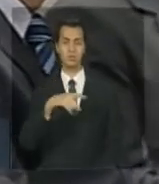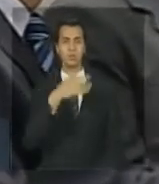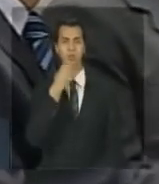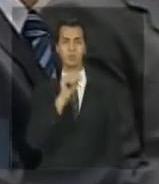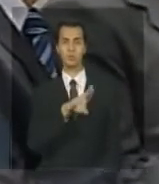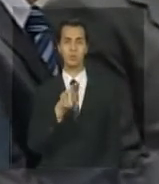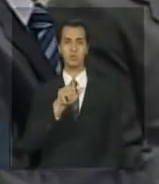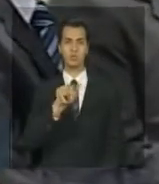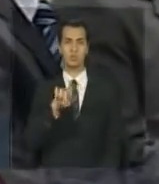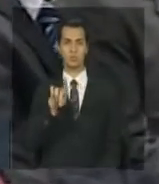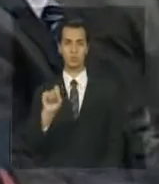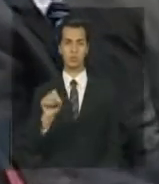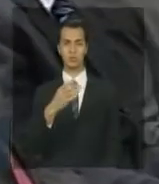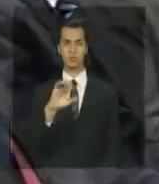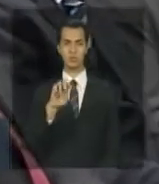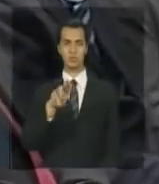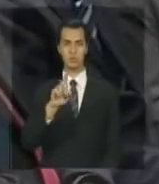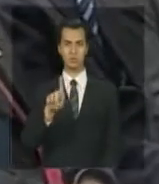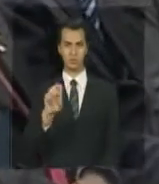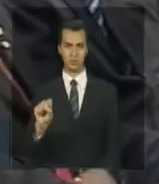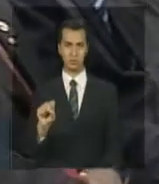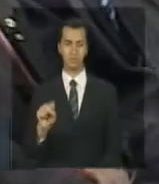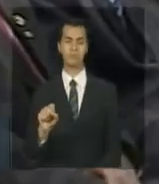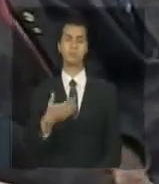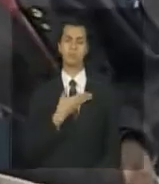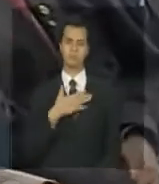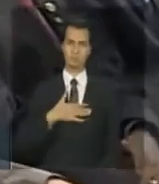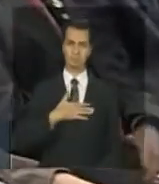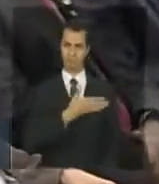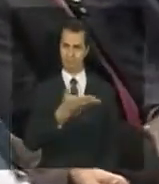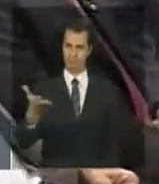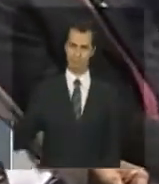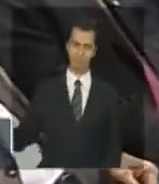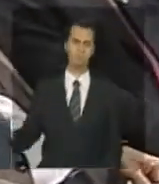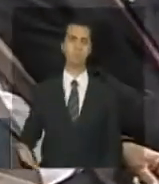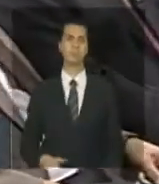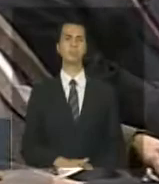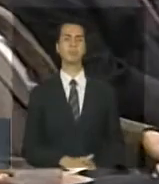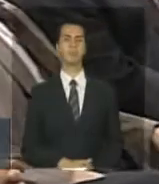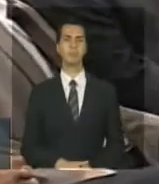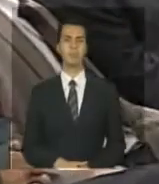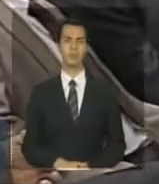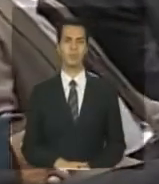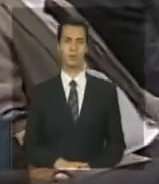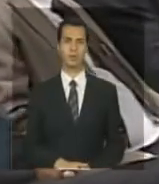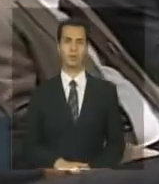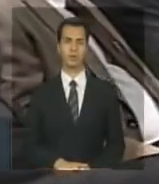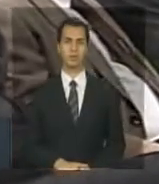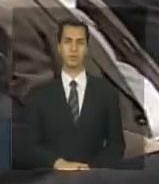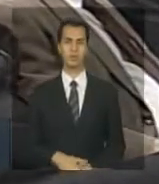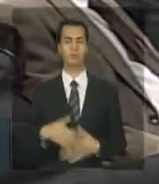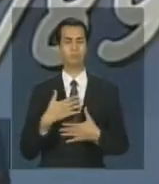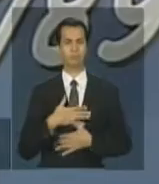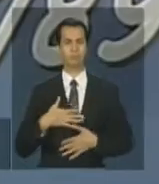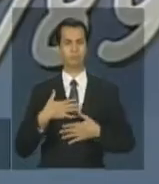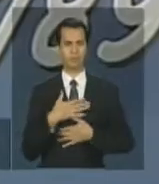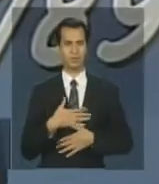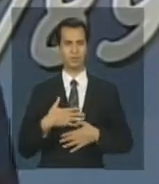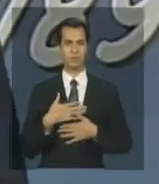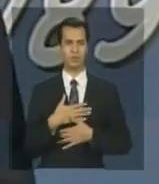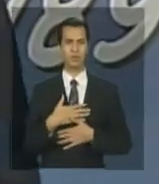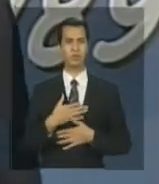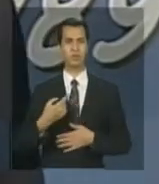César meus amigos minhas amigas senhores e senhoras jornalistas É com grande satisfação